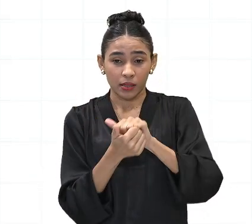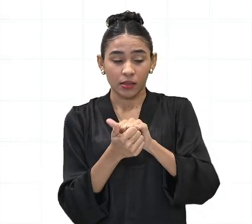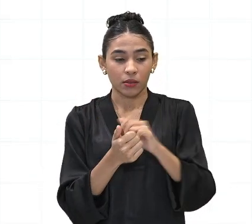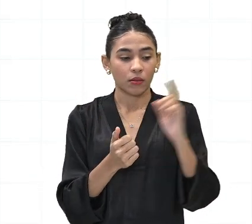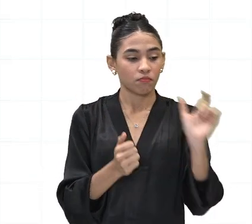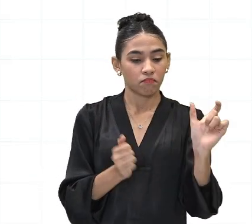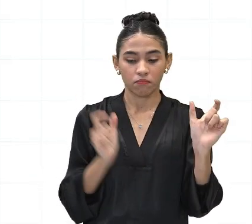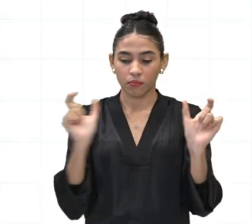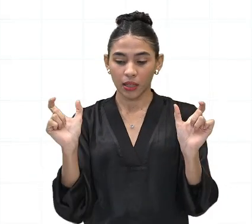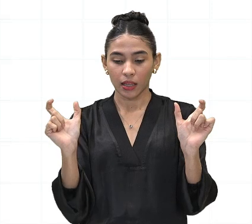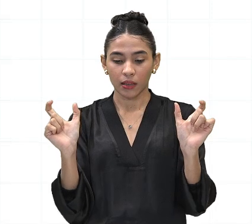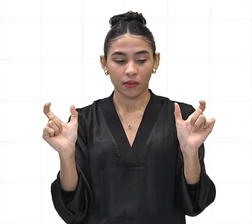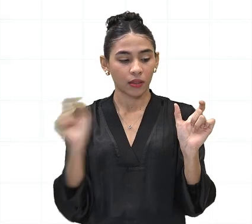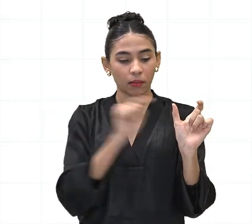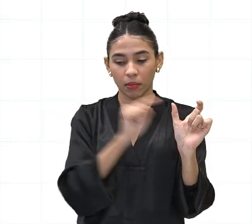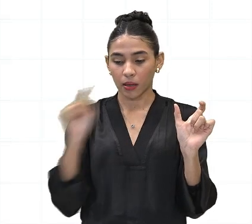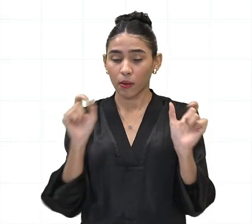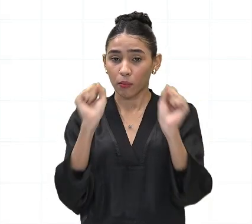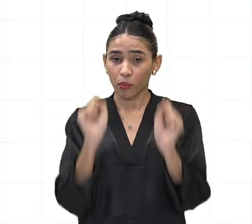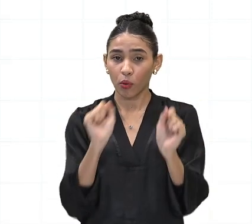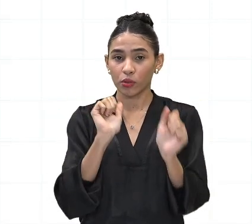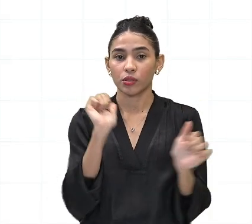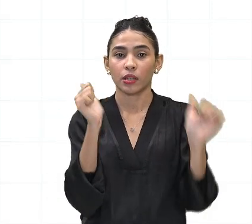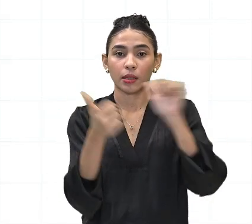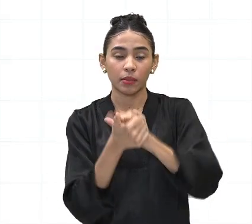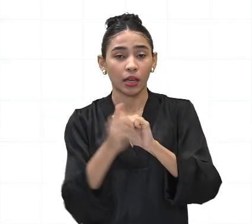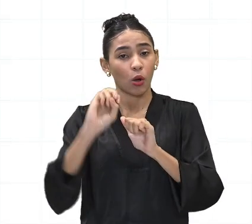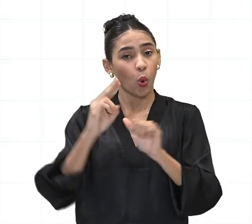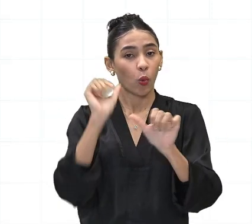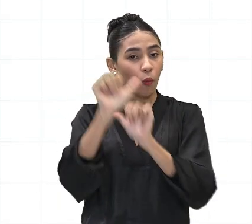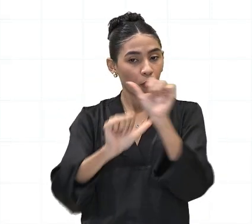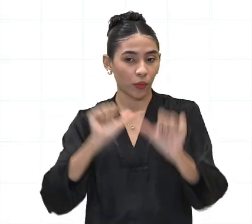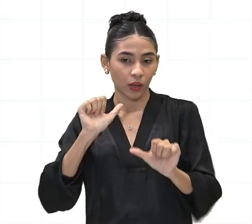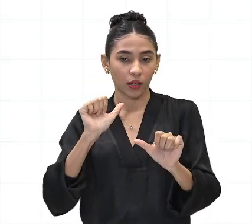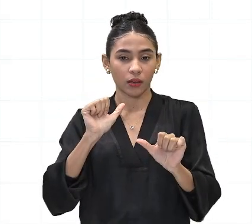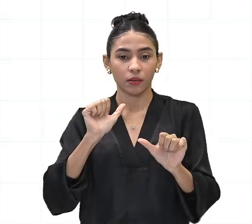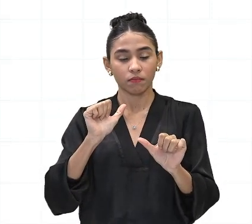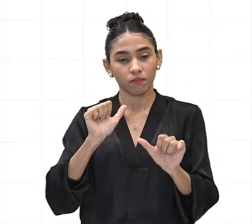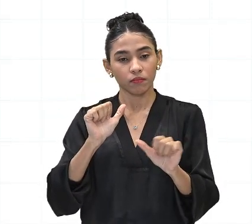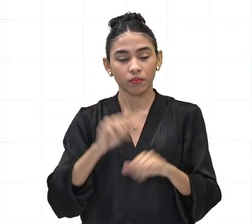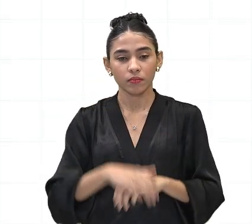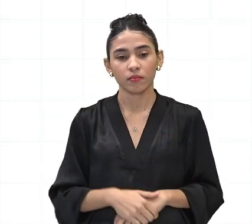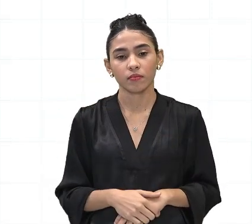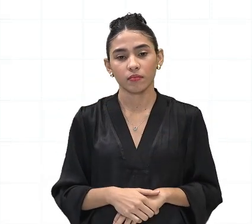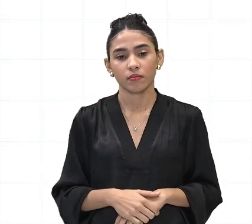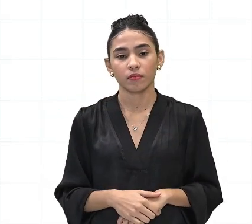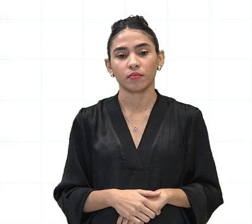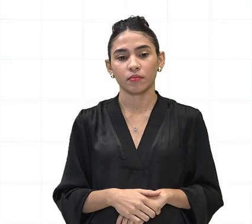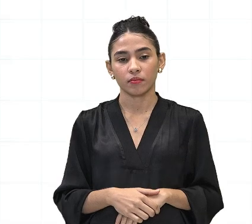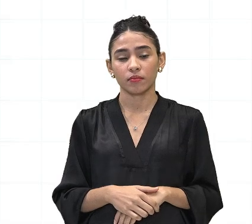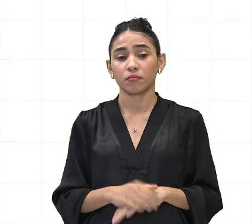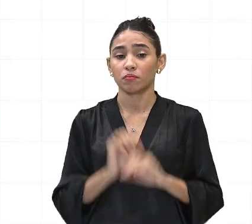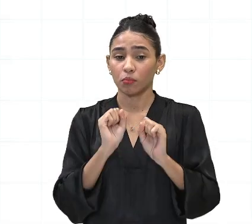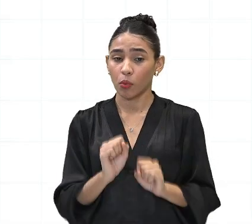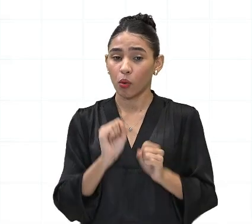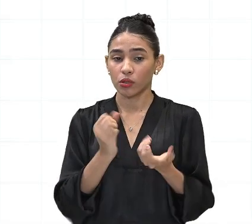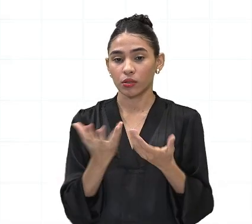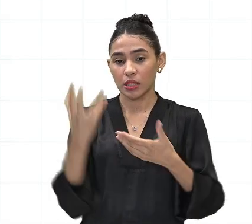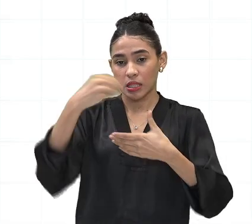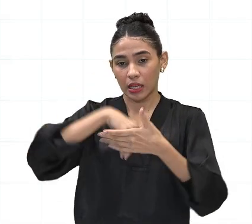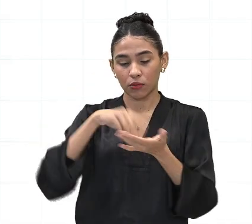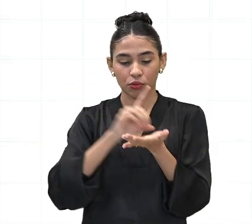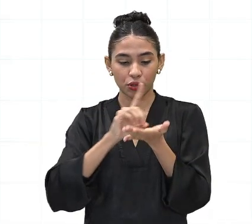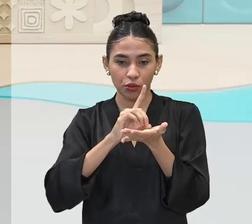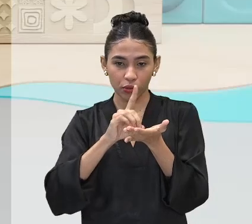palavra pode ou não sofrer, enquanto umas podem já estar agregadas no nosso dicionário diretamente de